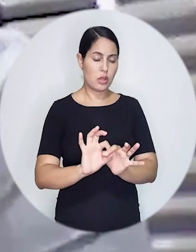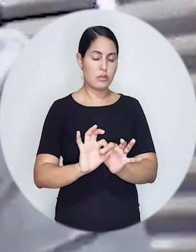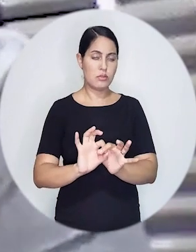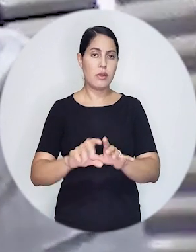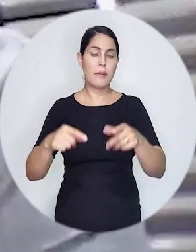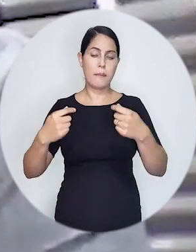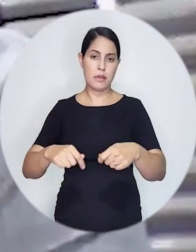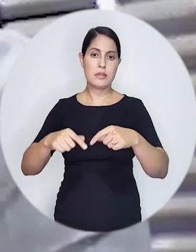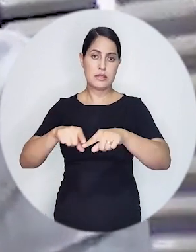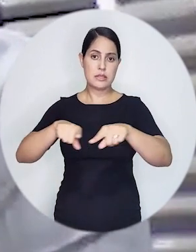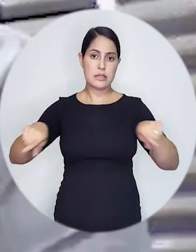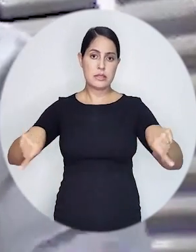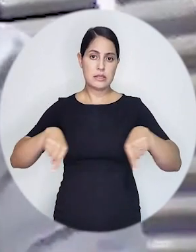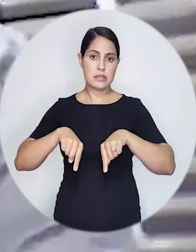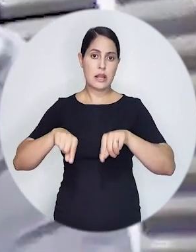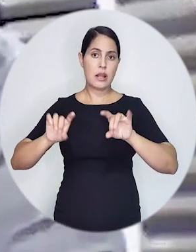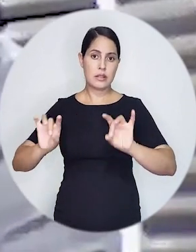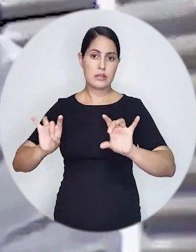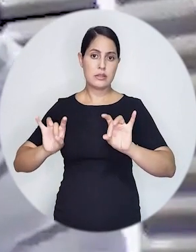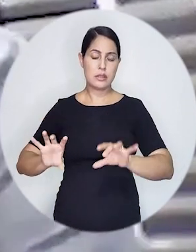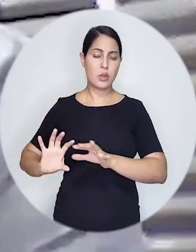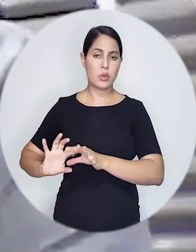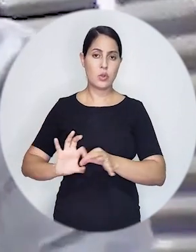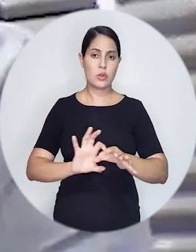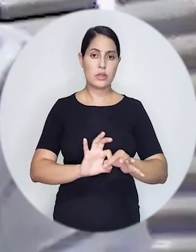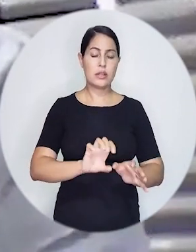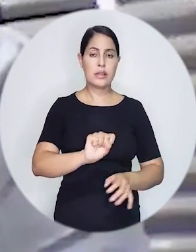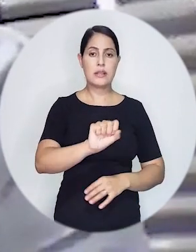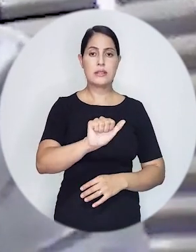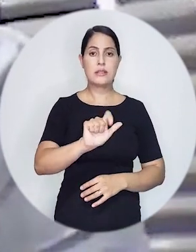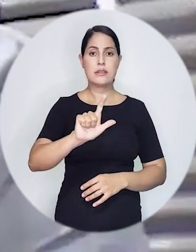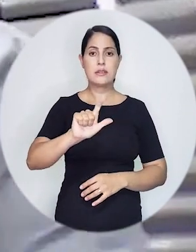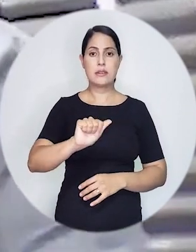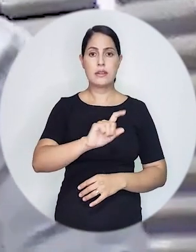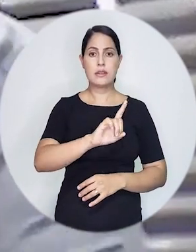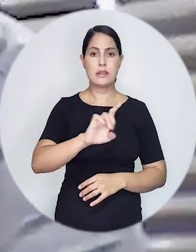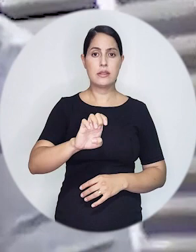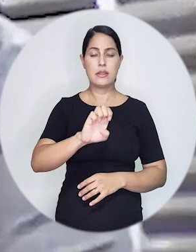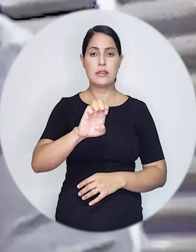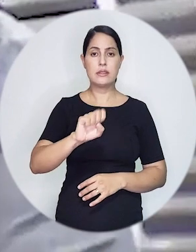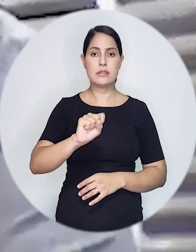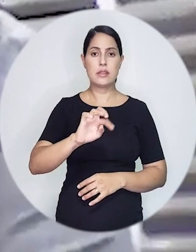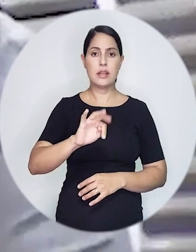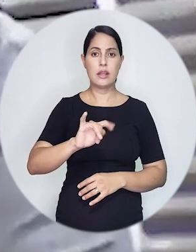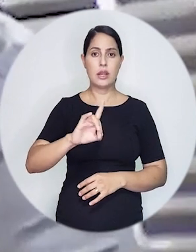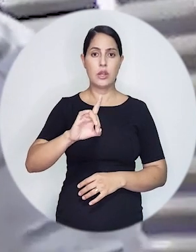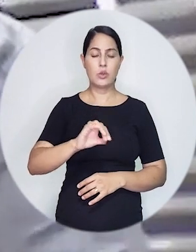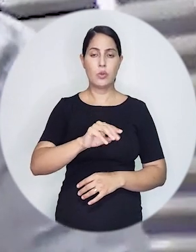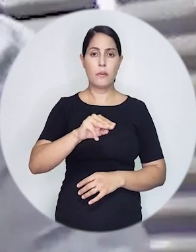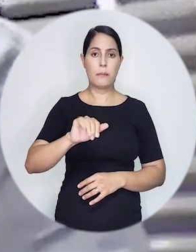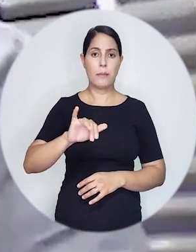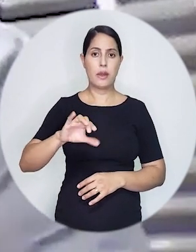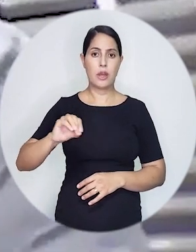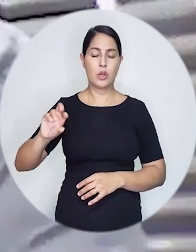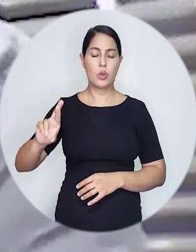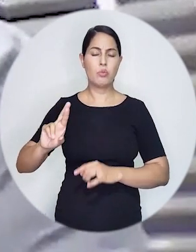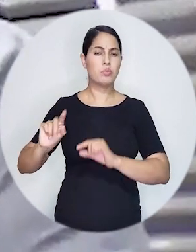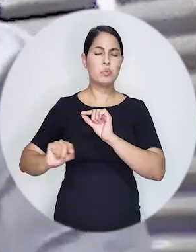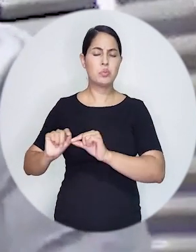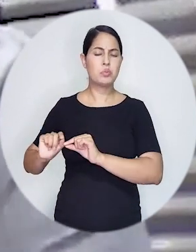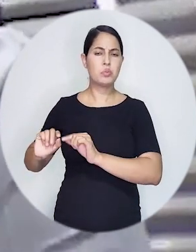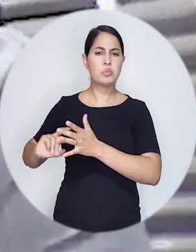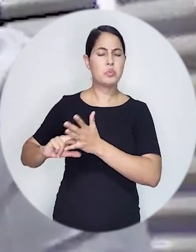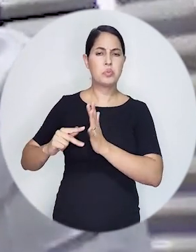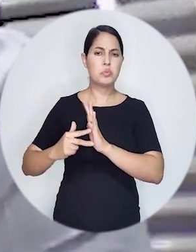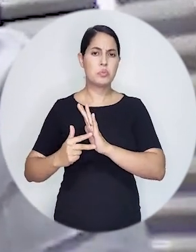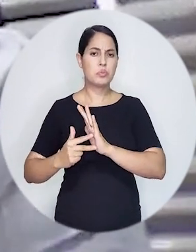e estiver preso preventivamente, terá direito a uma sala de Estado-Maior. Isso significa dizer que nós temos uma lei, juntamente